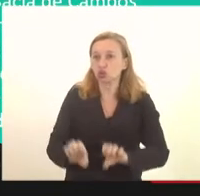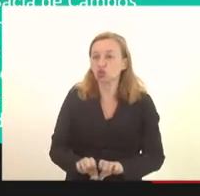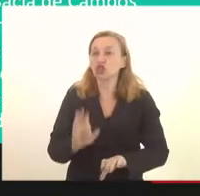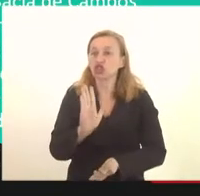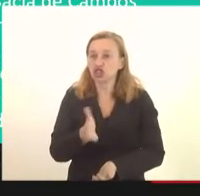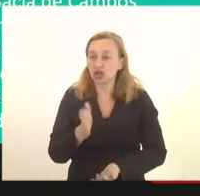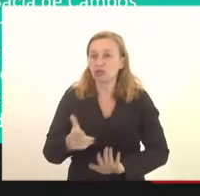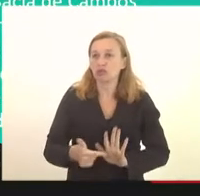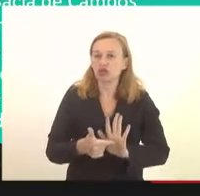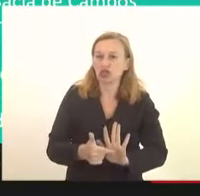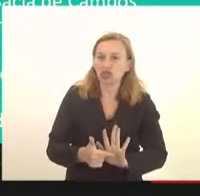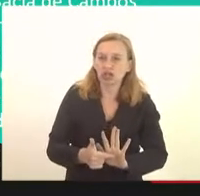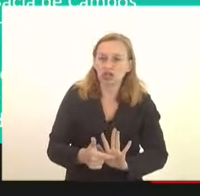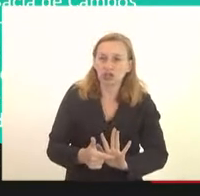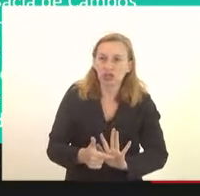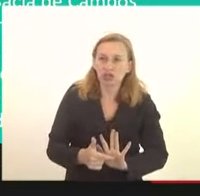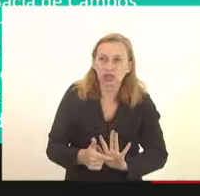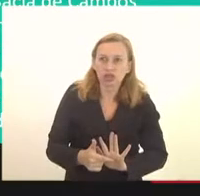descobertas